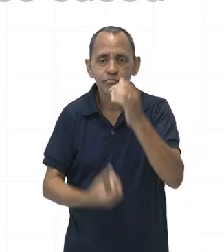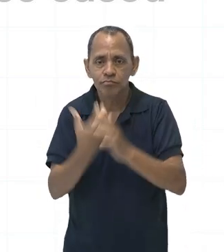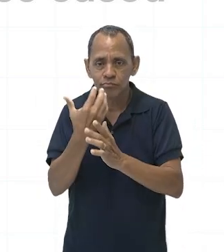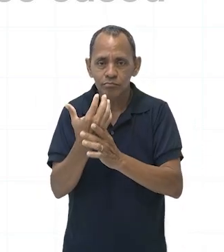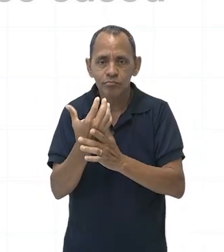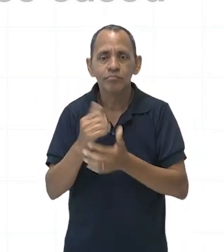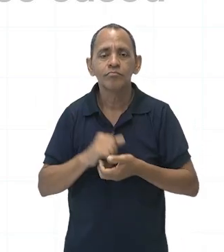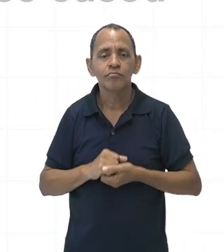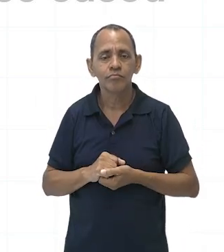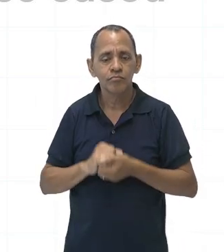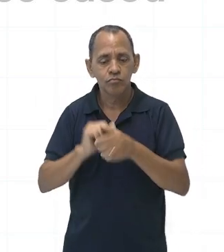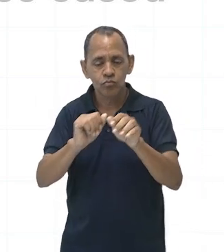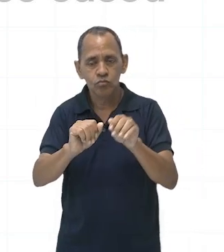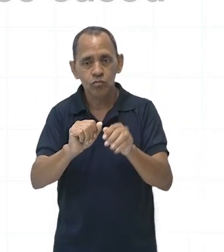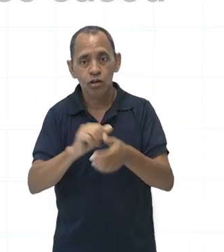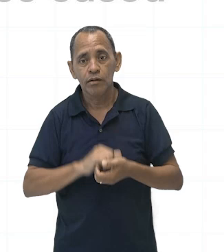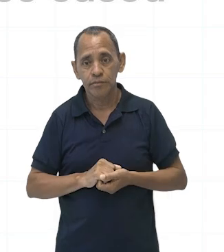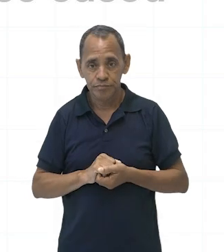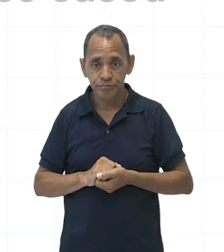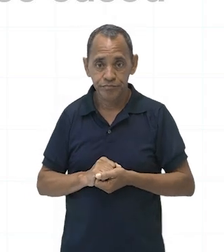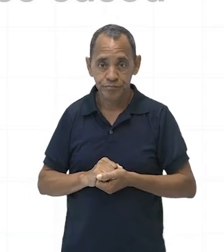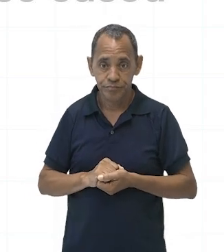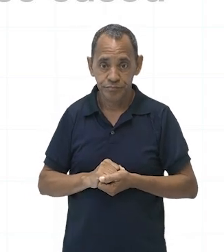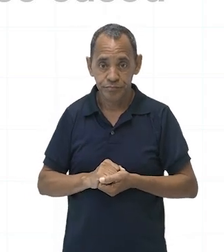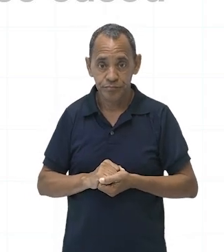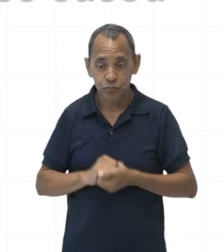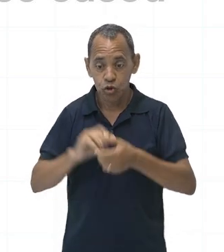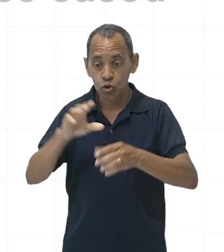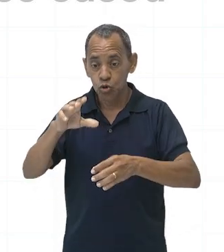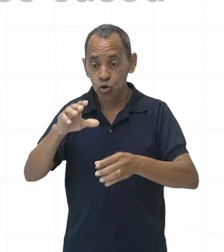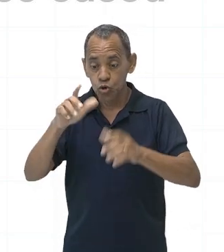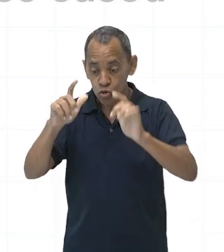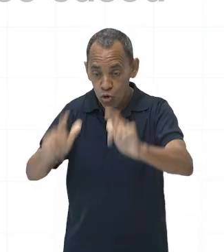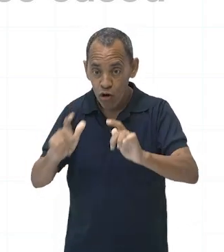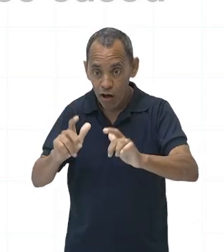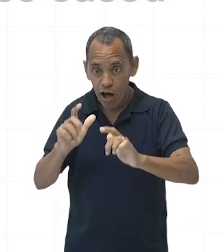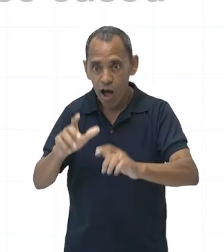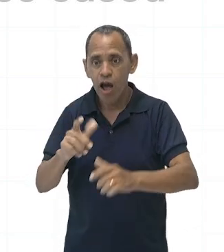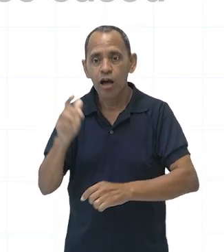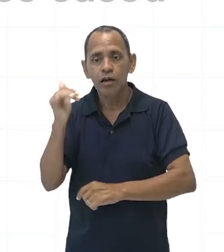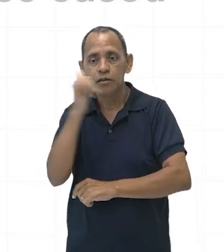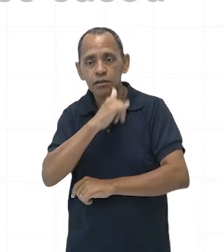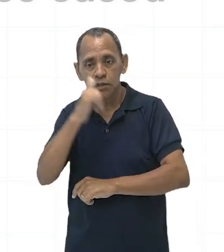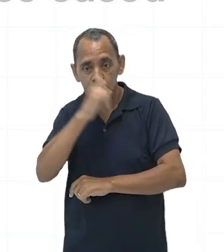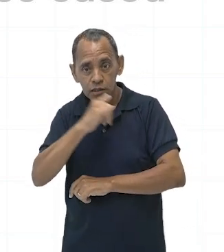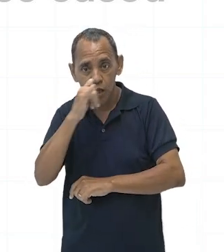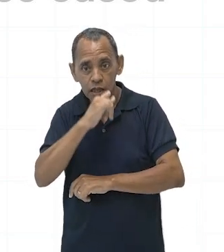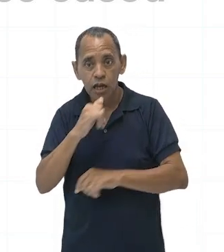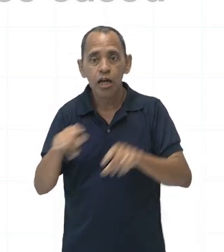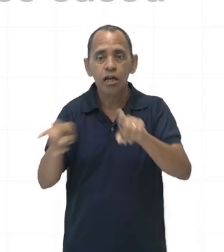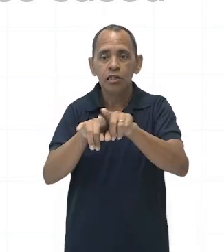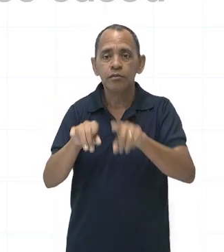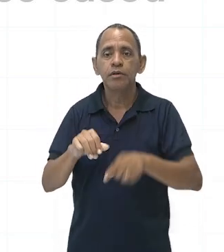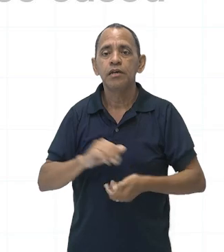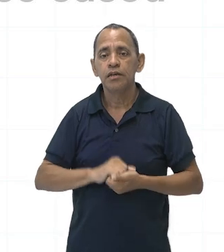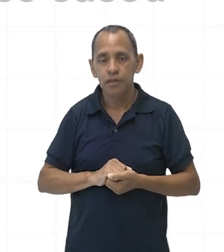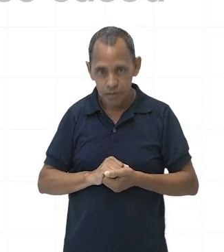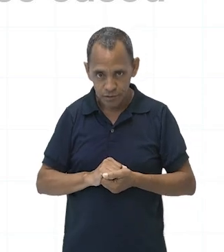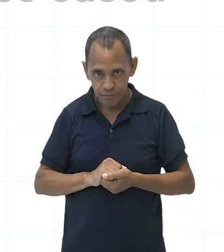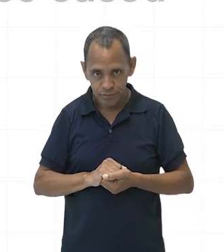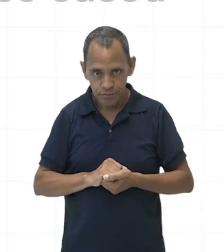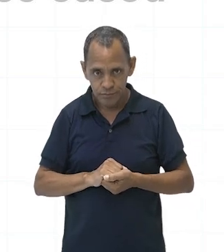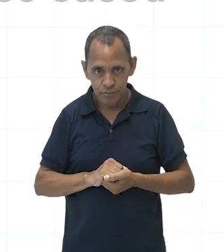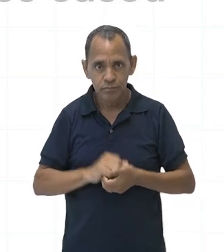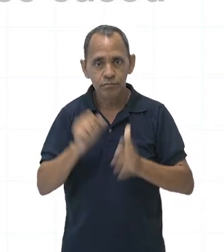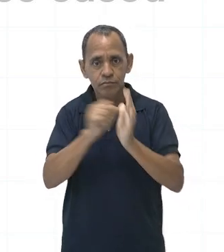nas cortes italianas, no início do século XVI. Foi o termo italiano balletto,